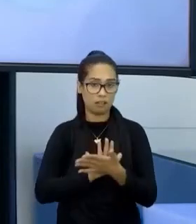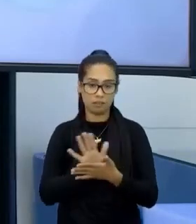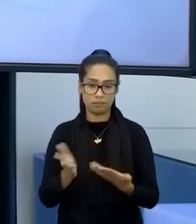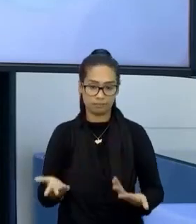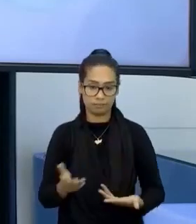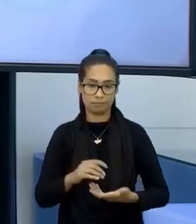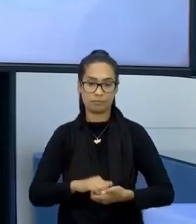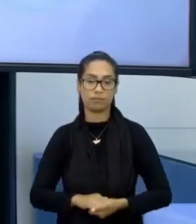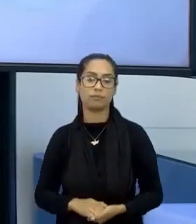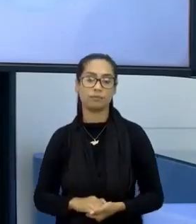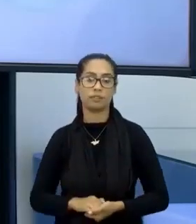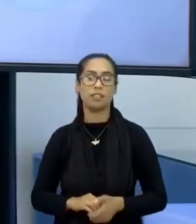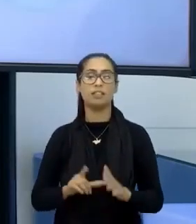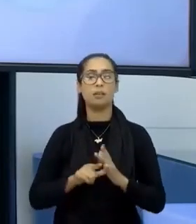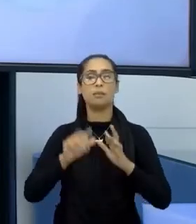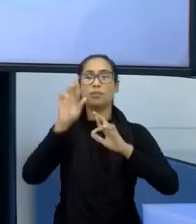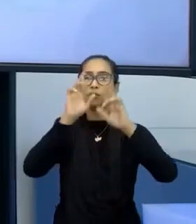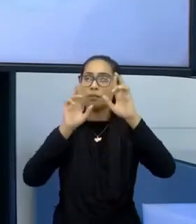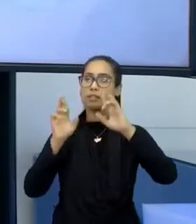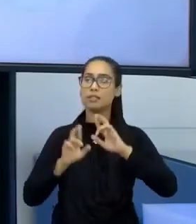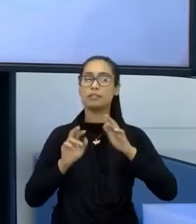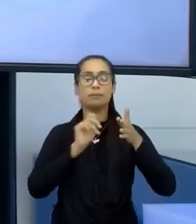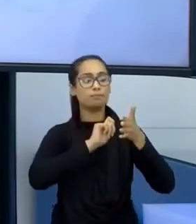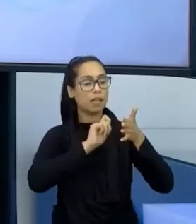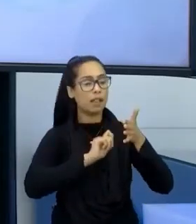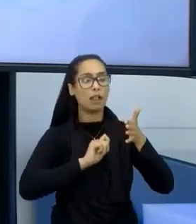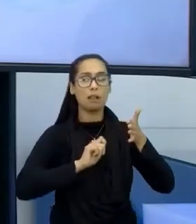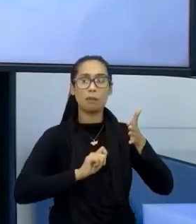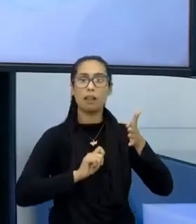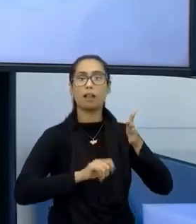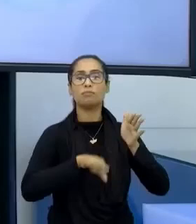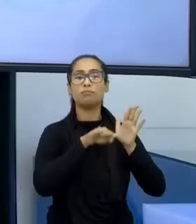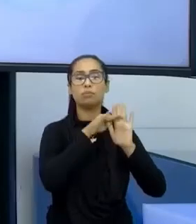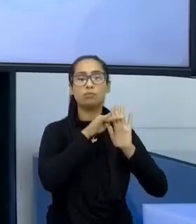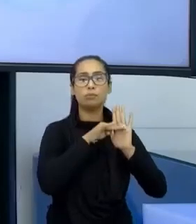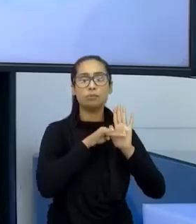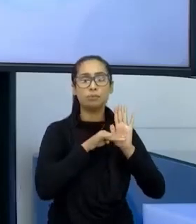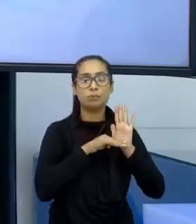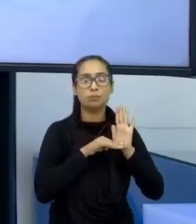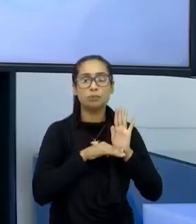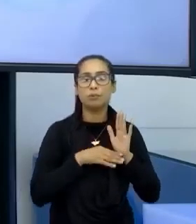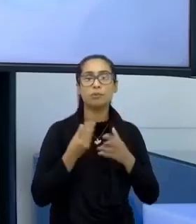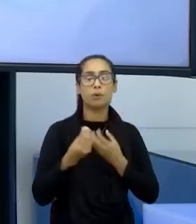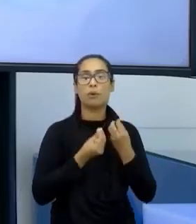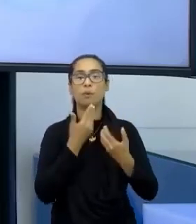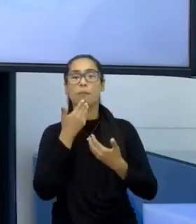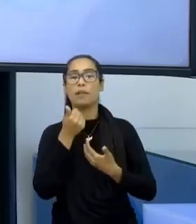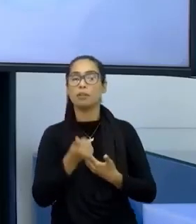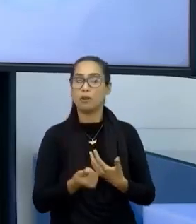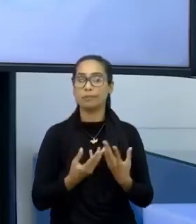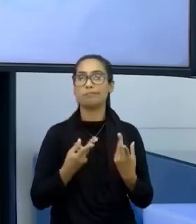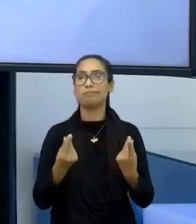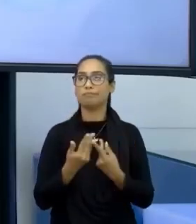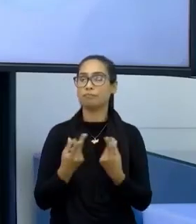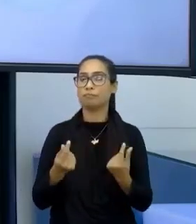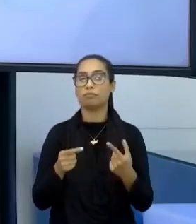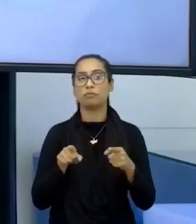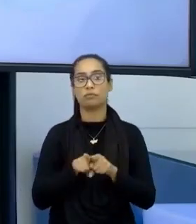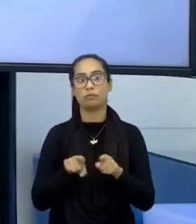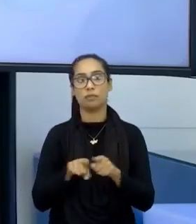faça anotações. Então, essas anotações aí que nós vamos fazer após a observação, nós vamos usar no período